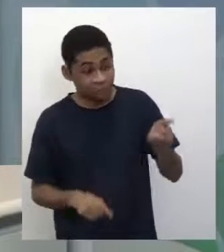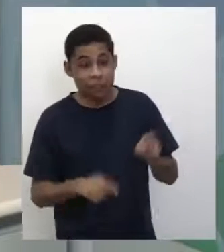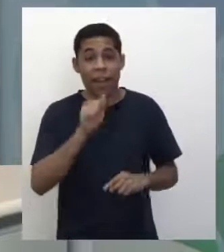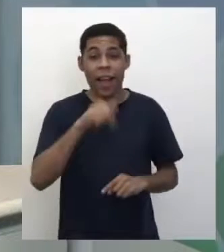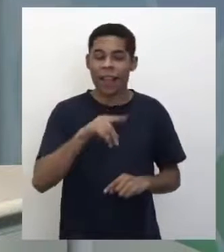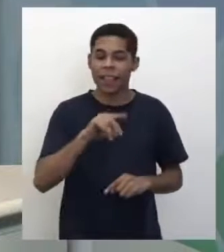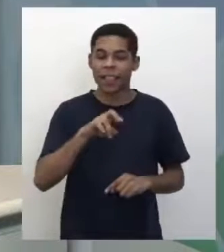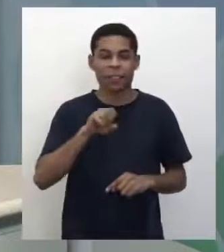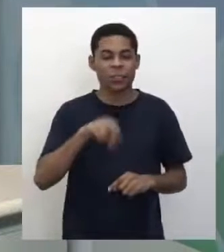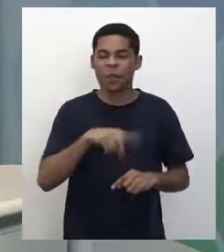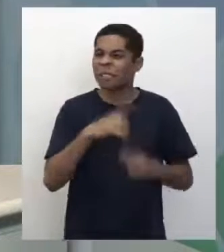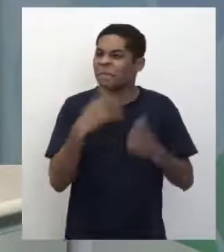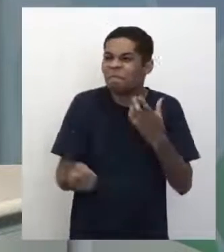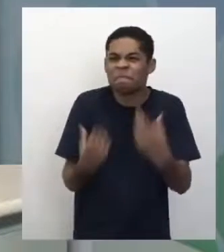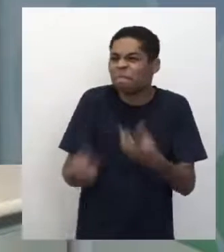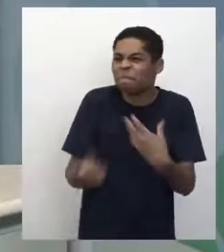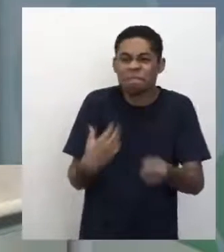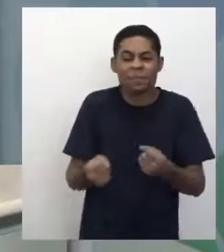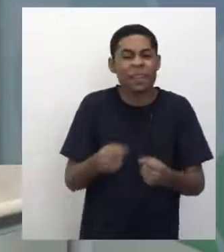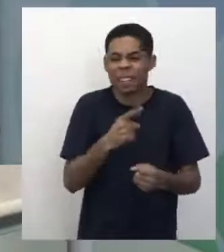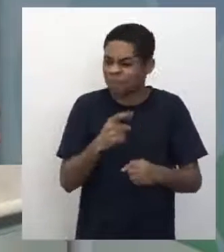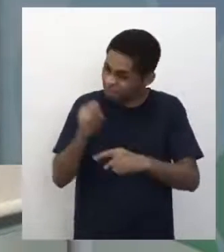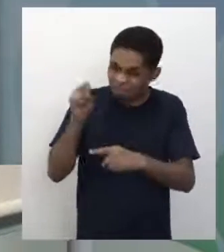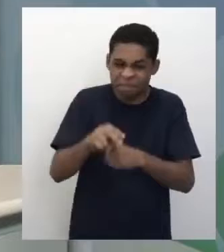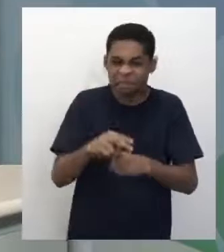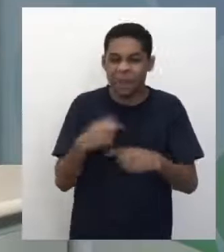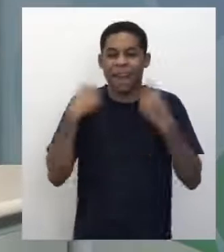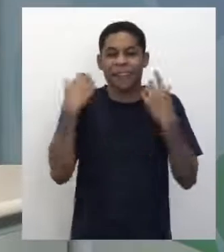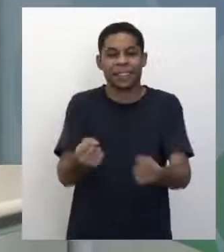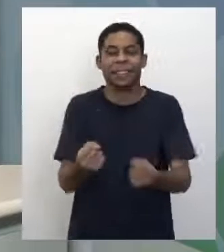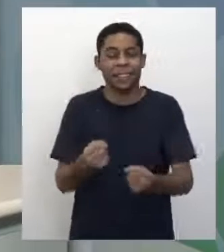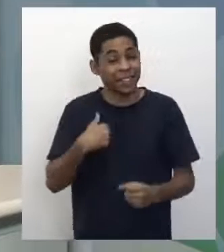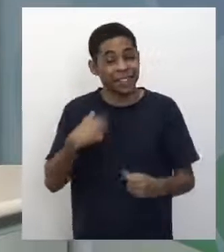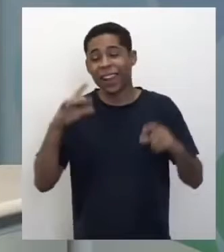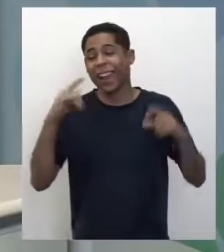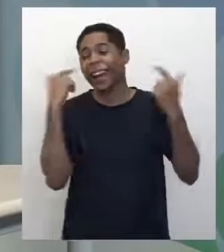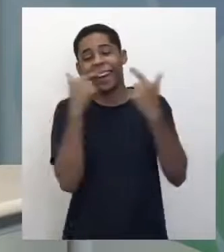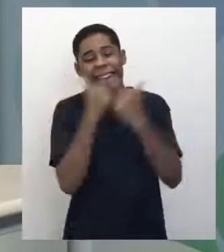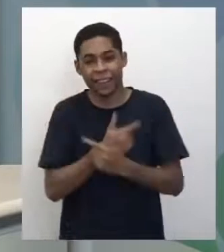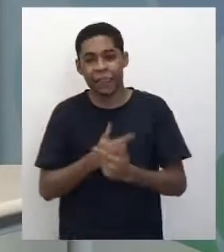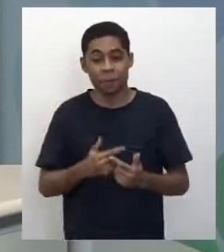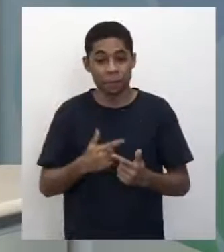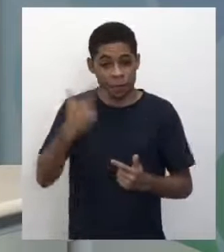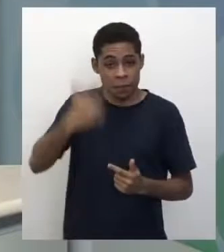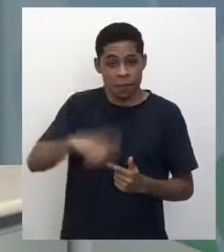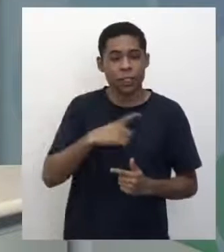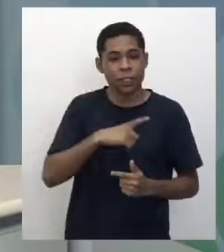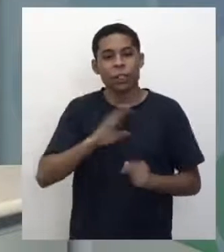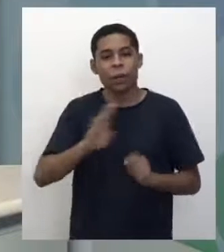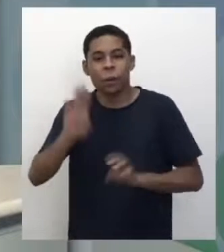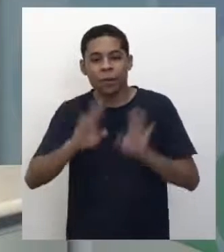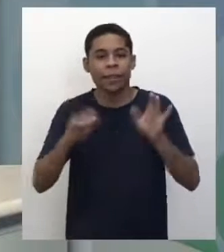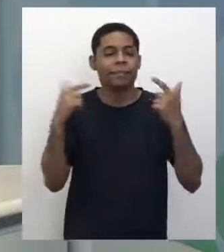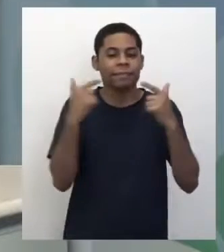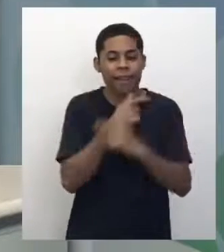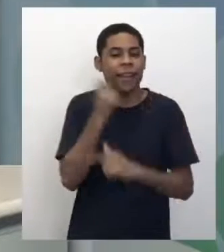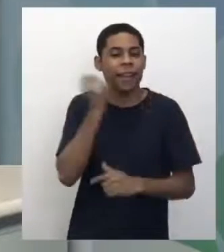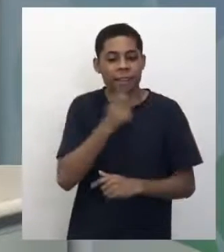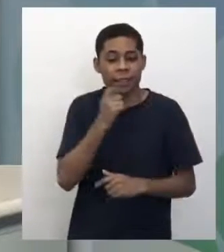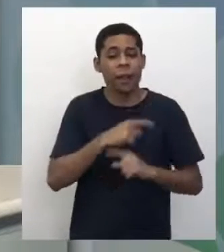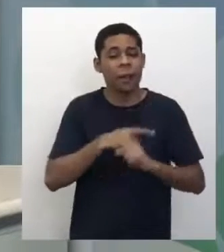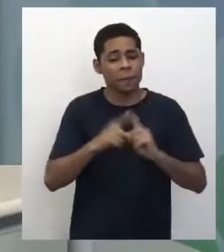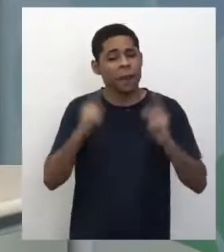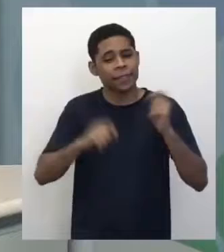topa tudo, né, gente? Caiu pra dentro e vamos que vamos e eu só dei risada. Tem mais comentários engraçados e a gente